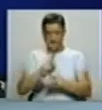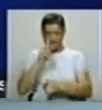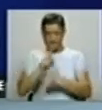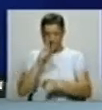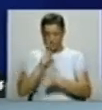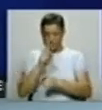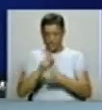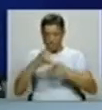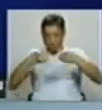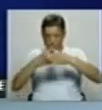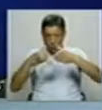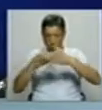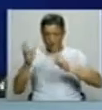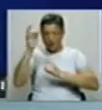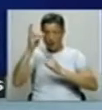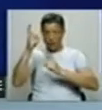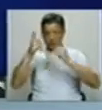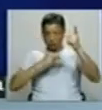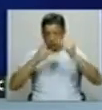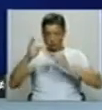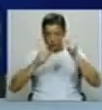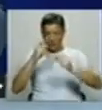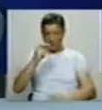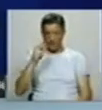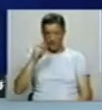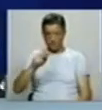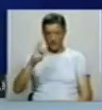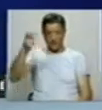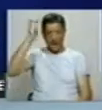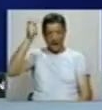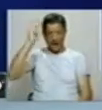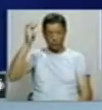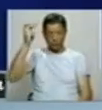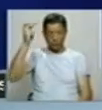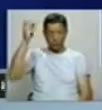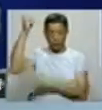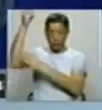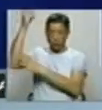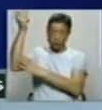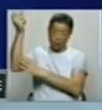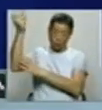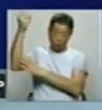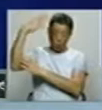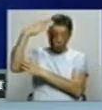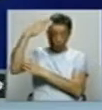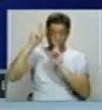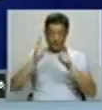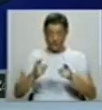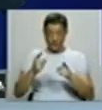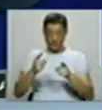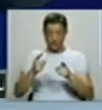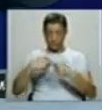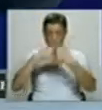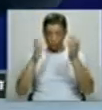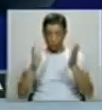encontramos grupo de estrelas a cerca de 3.000 anos-luz de nós, que não é relativamente longe em contexto galáctico. Portanto, foram encontradas